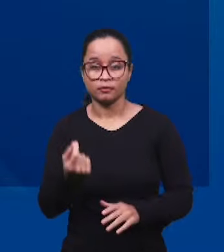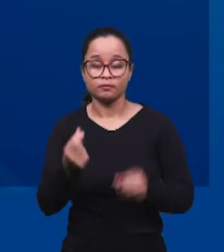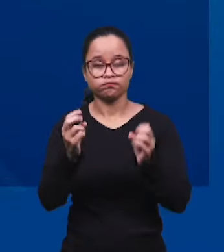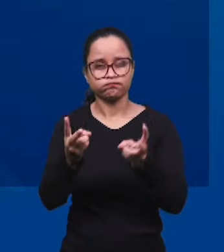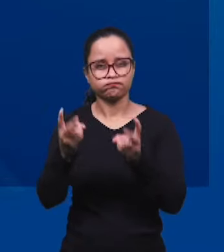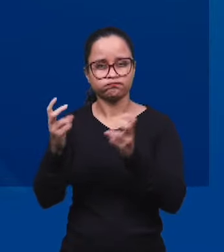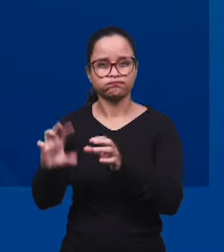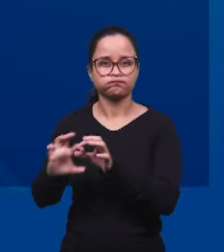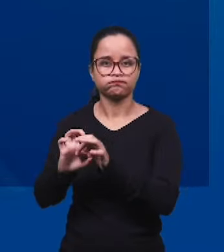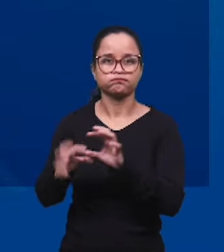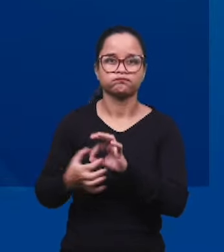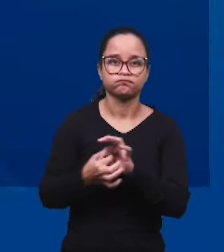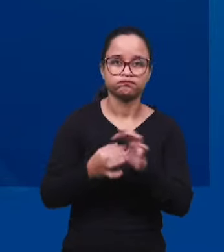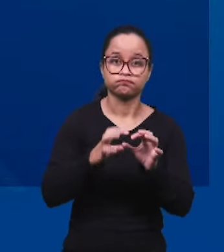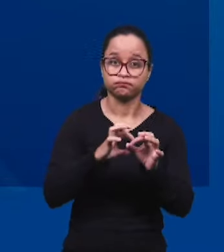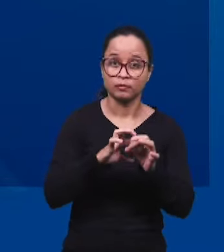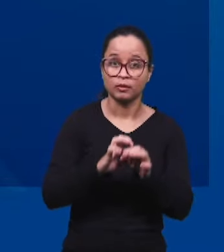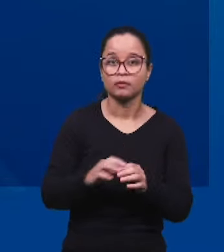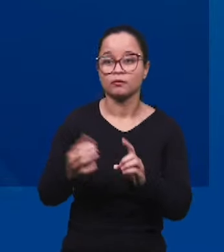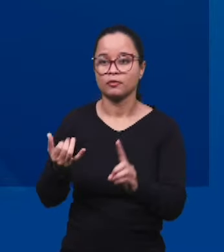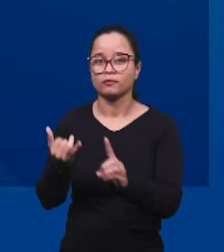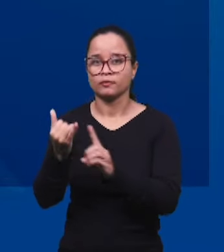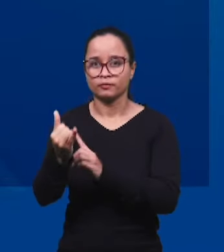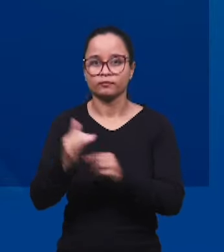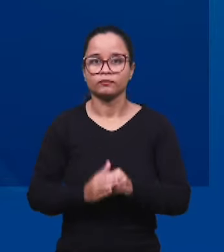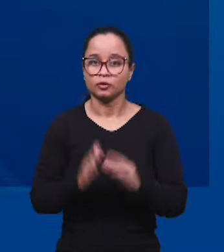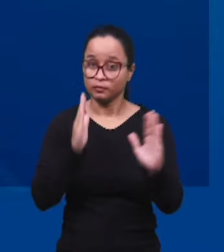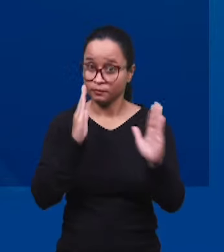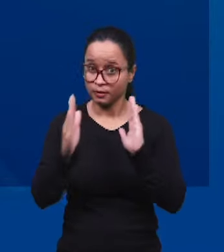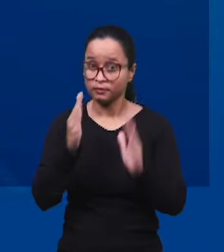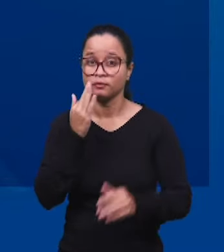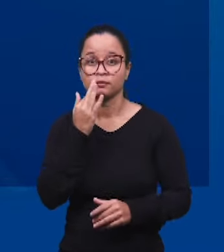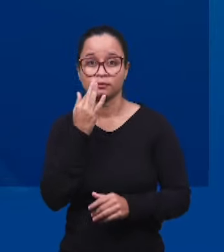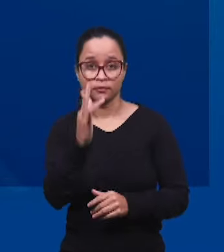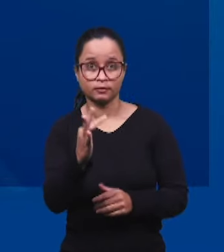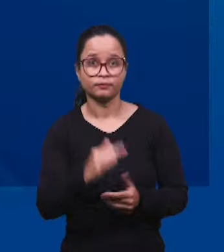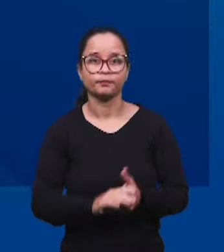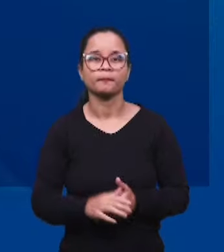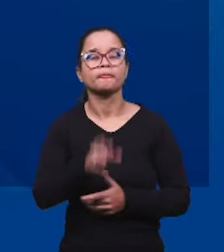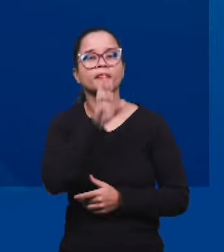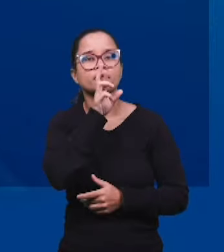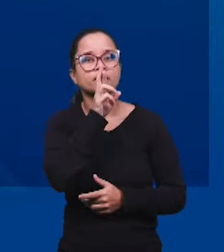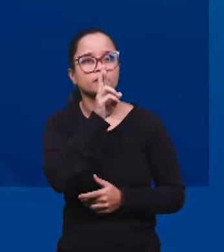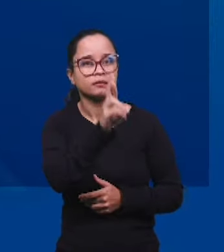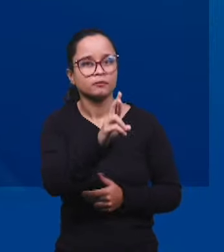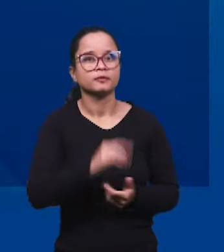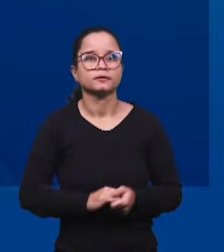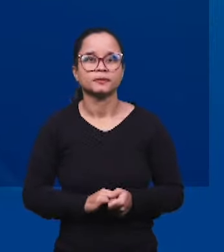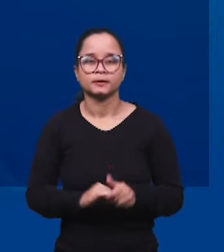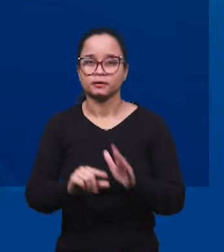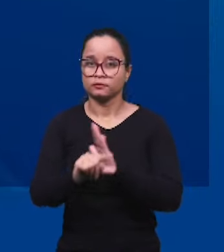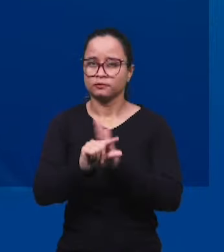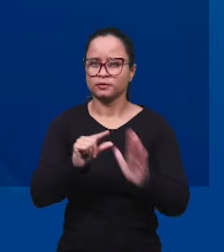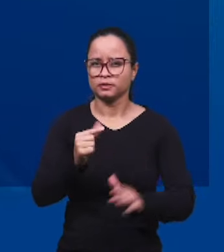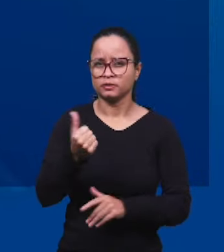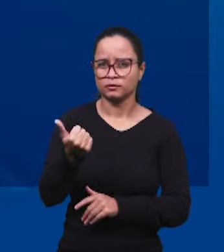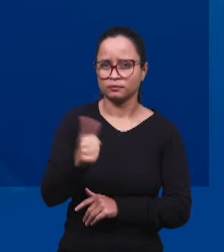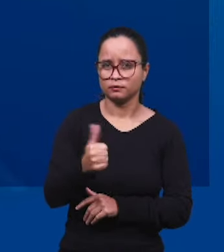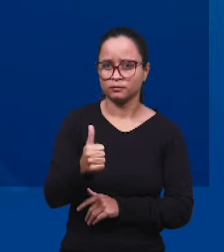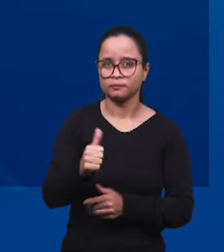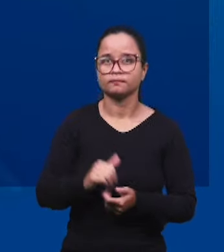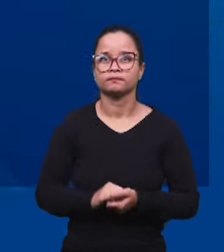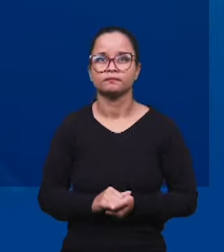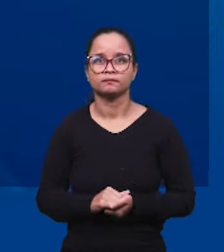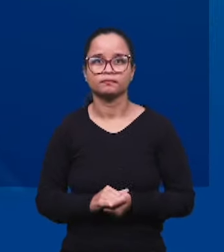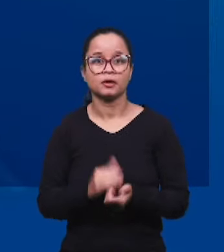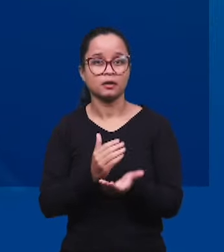o contexto profético do tempo do breve. A resposta está no verso 11. E